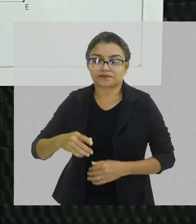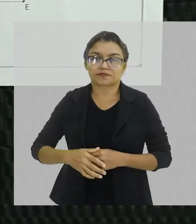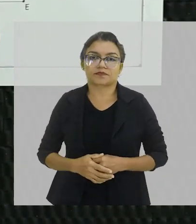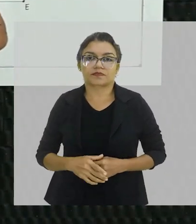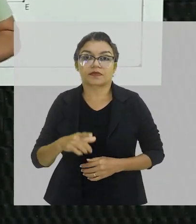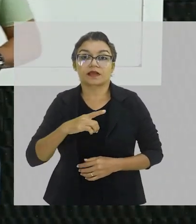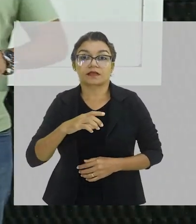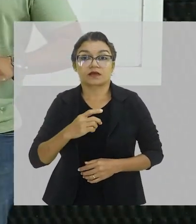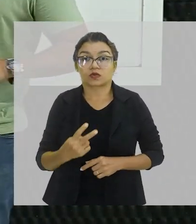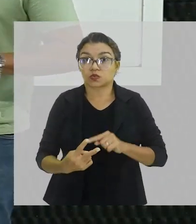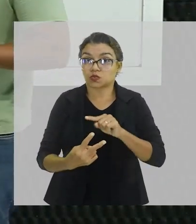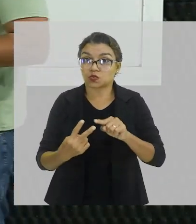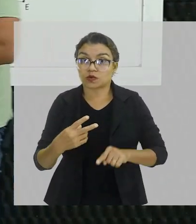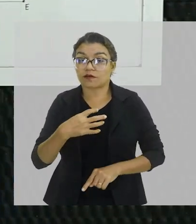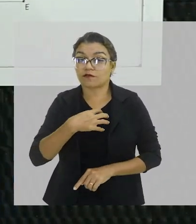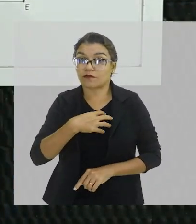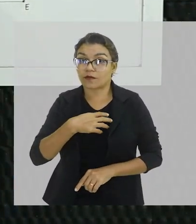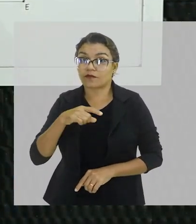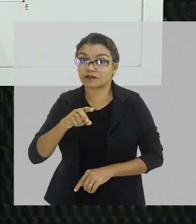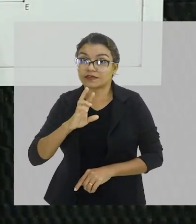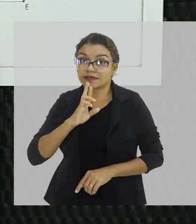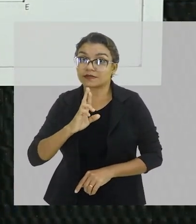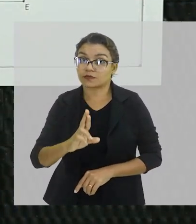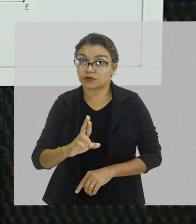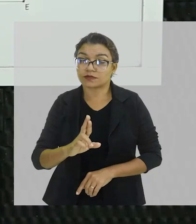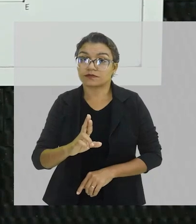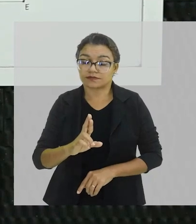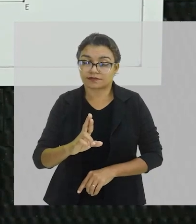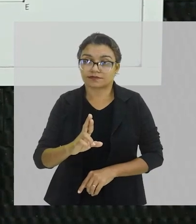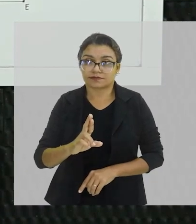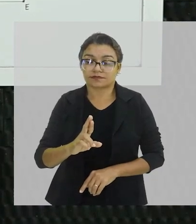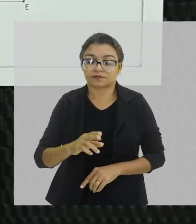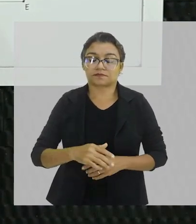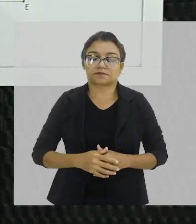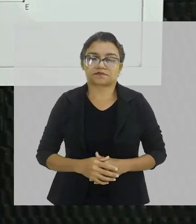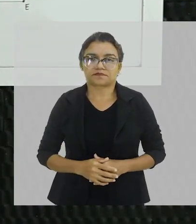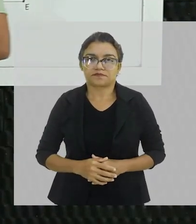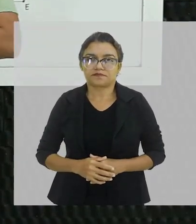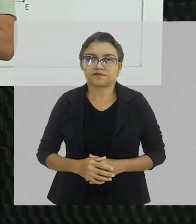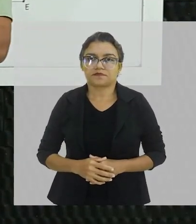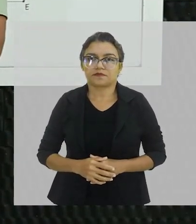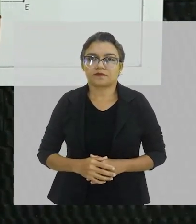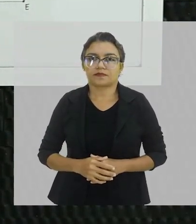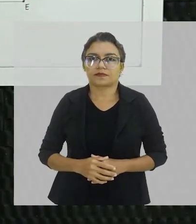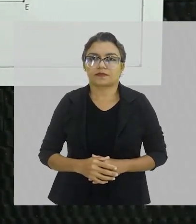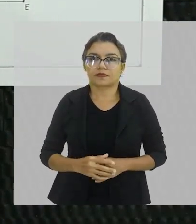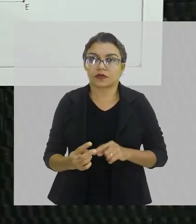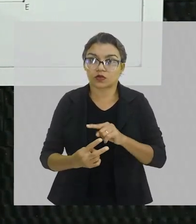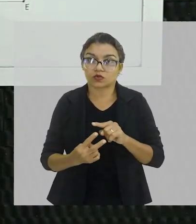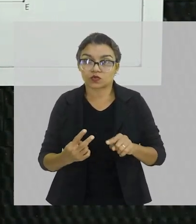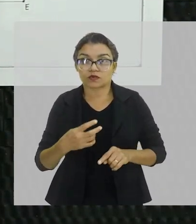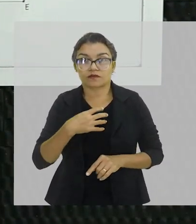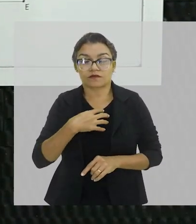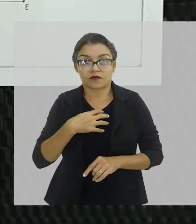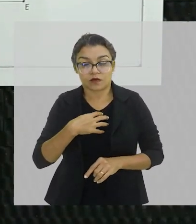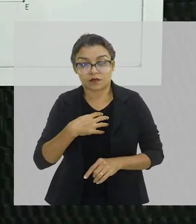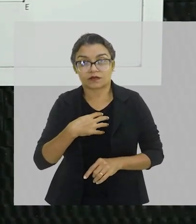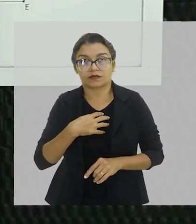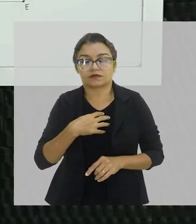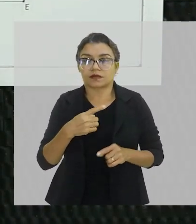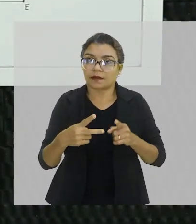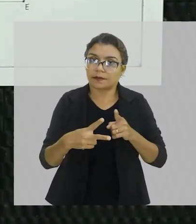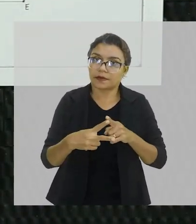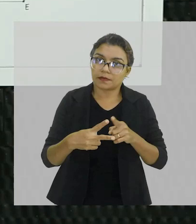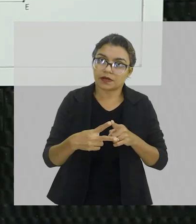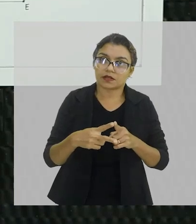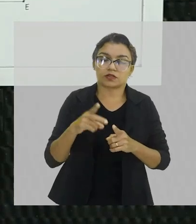tem duas maneiras de você responder a essa questão, tá? Vou mostrar duas maneiras, uma maneira mais trabalhosa